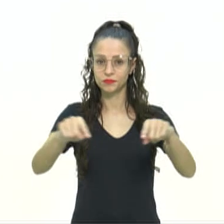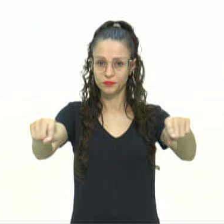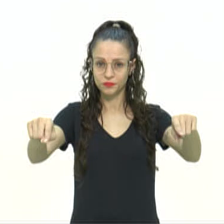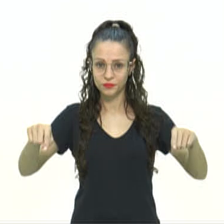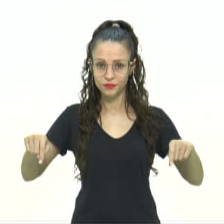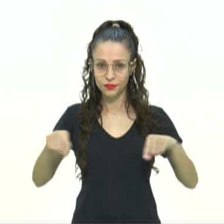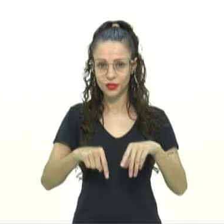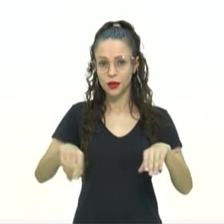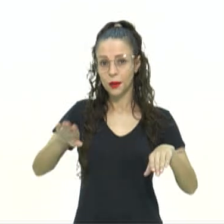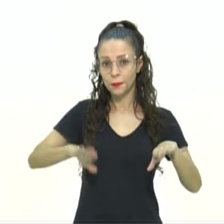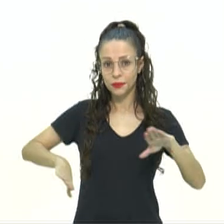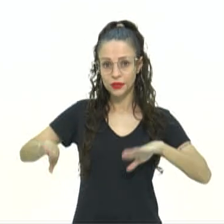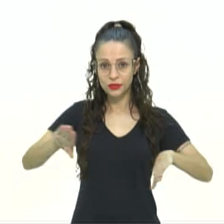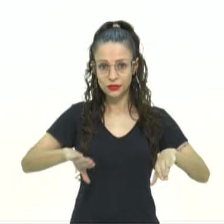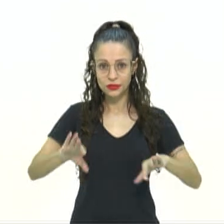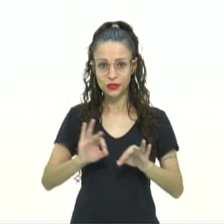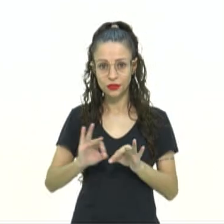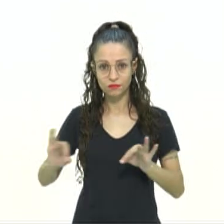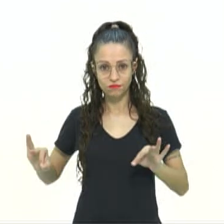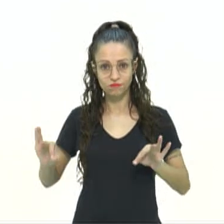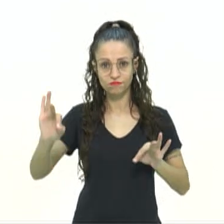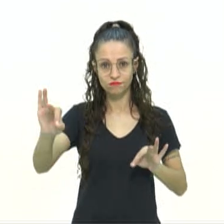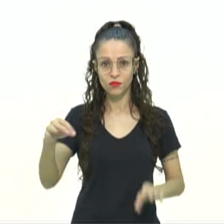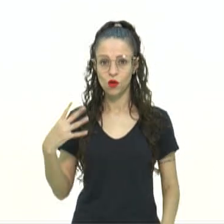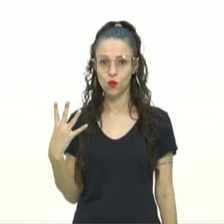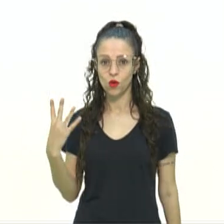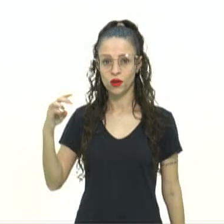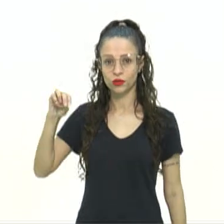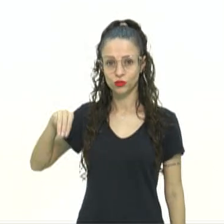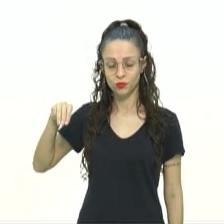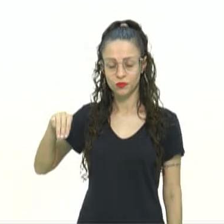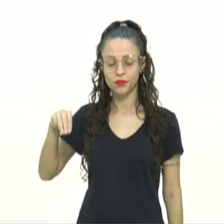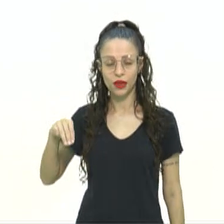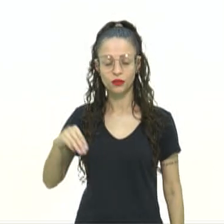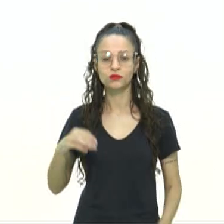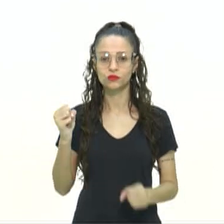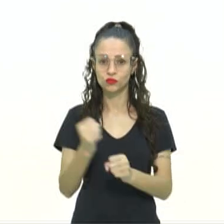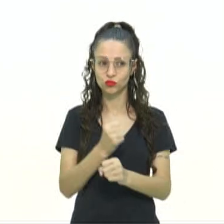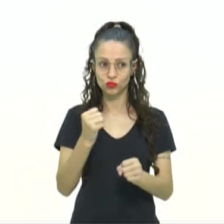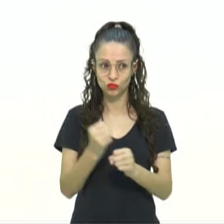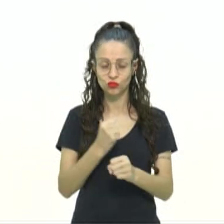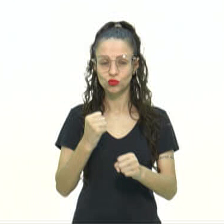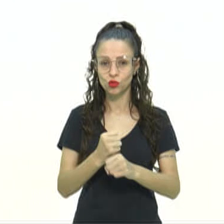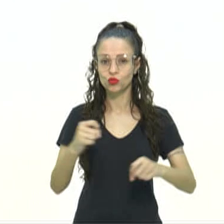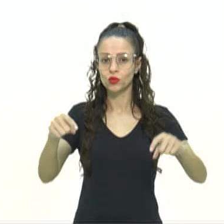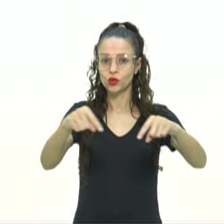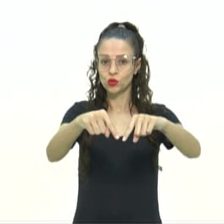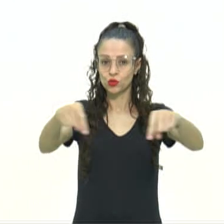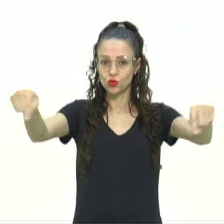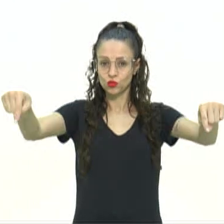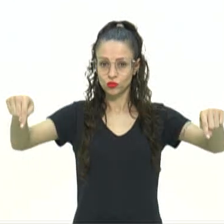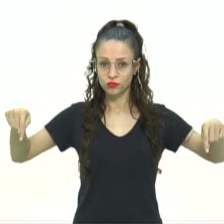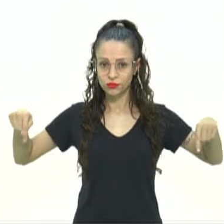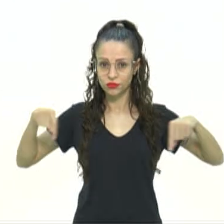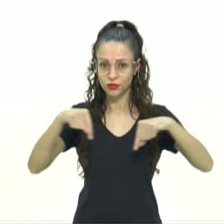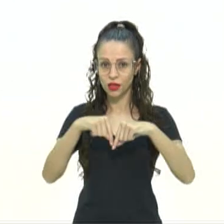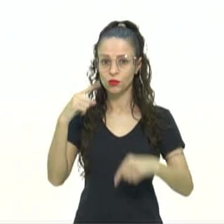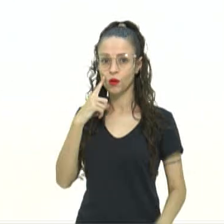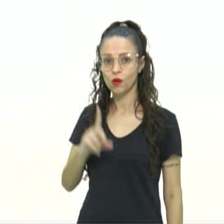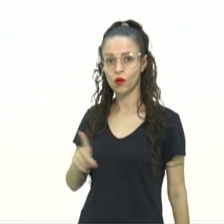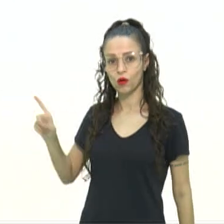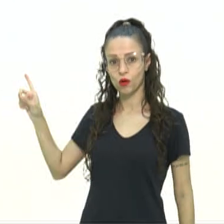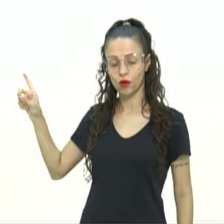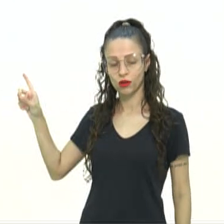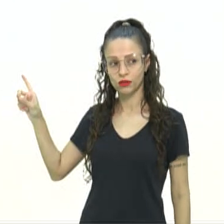quadrada de lado 4 metros foi construída num terreno retangular conforme o desenho. Então, nós temos um desenho aqui de